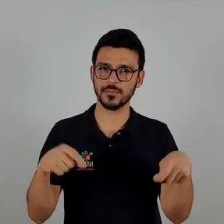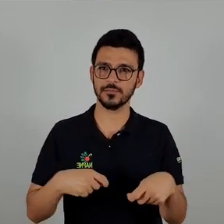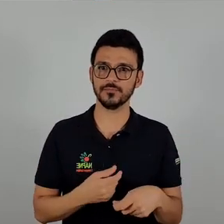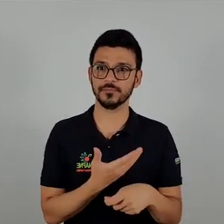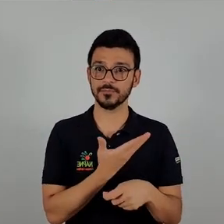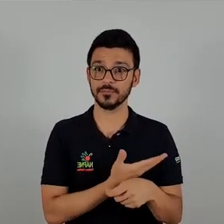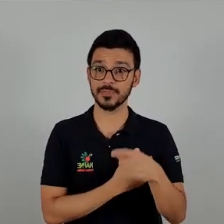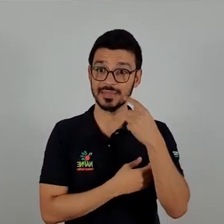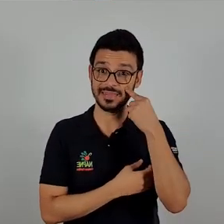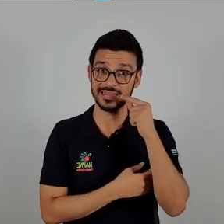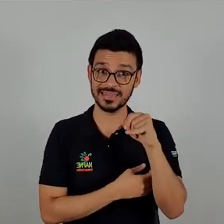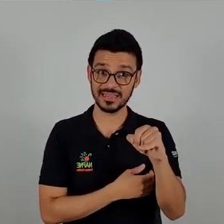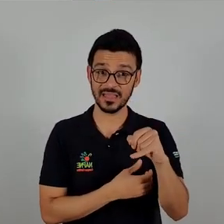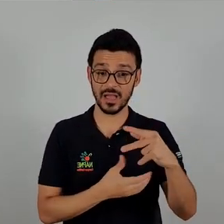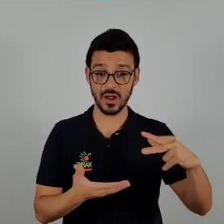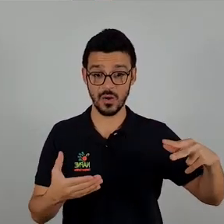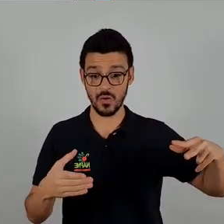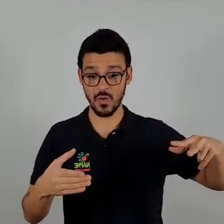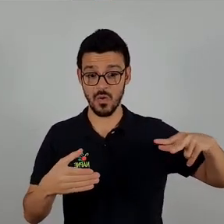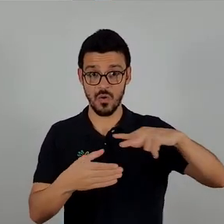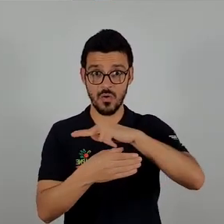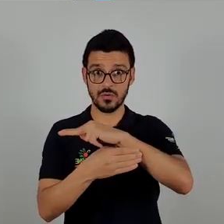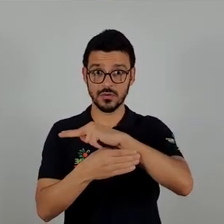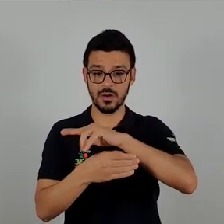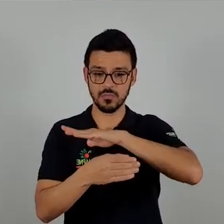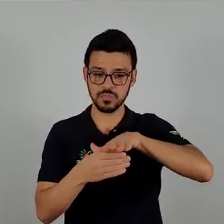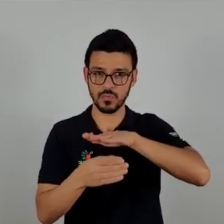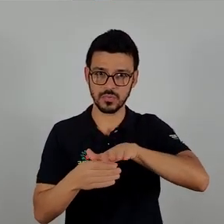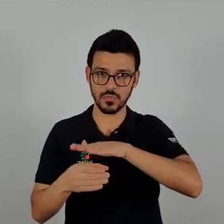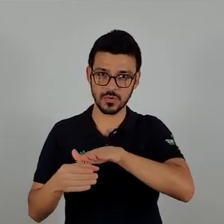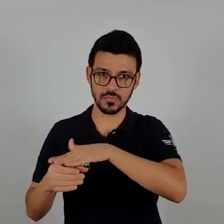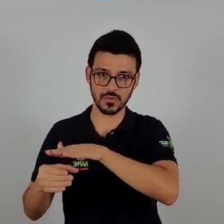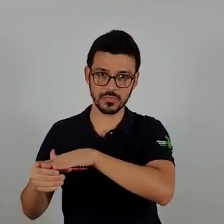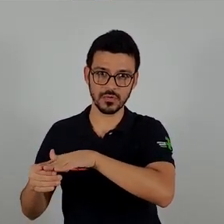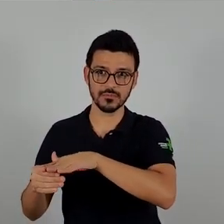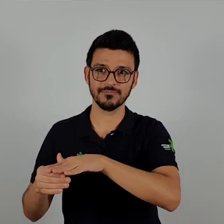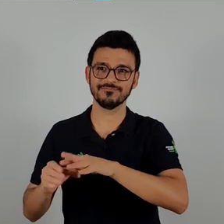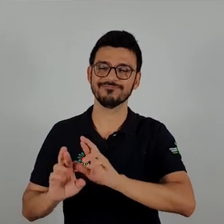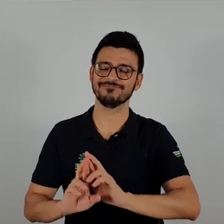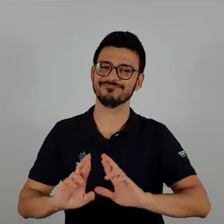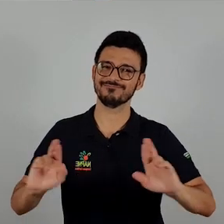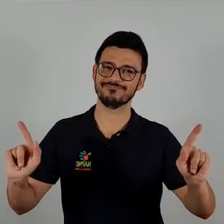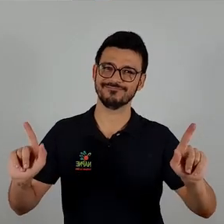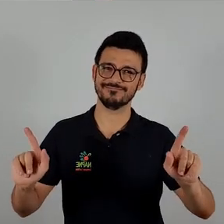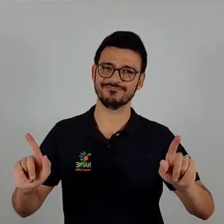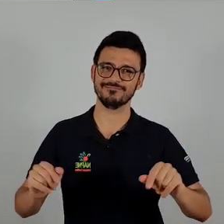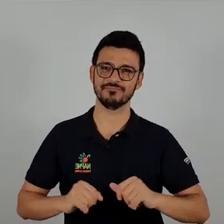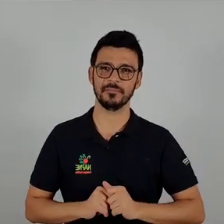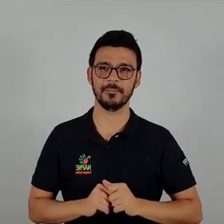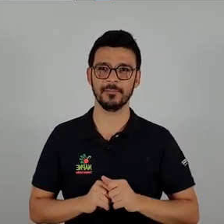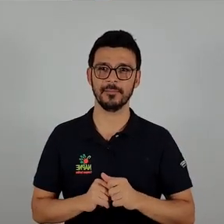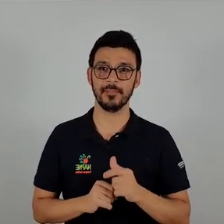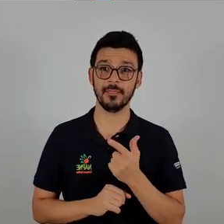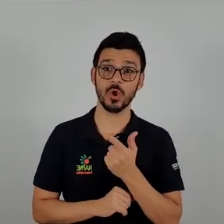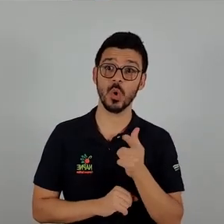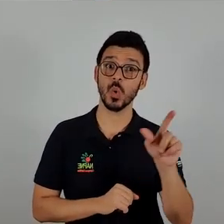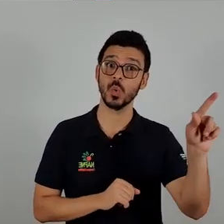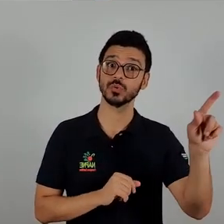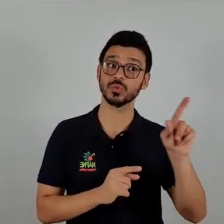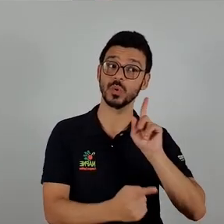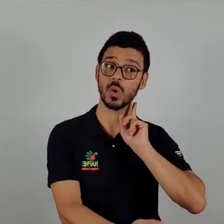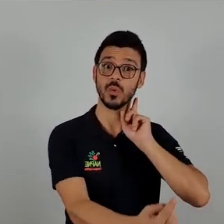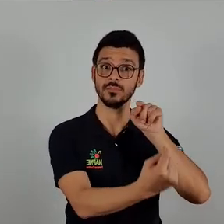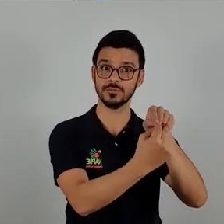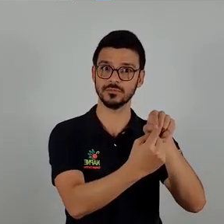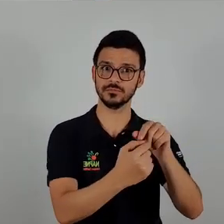pode ser tóxica, ela pode ser totalmente antagônica, pode fazer uma função que não era para fazer. Assim como se eu pegar e tostar ela no forno,